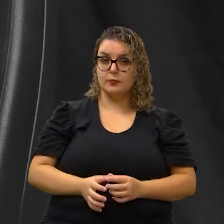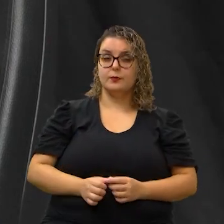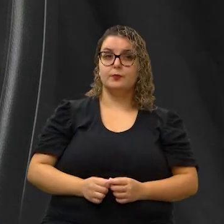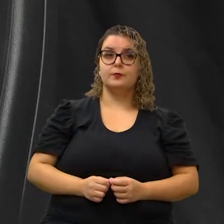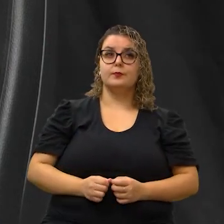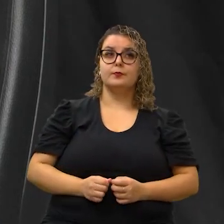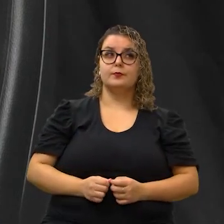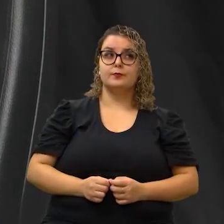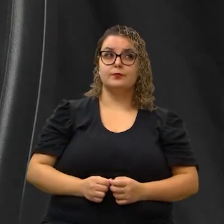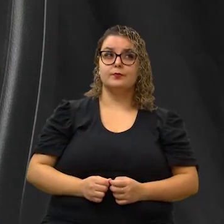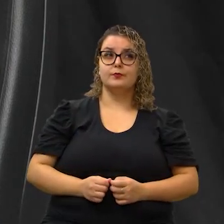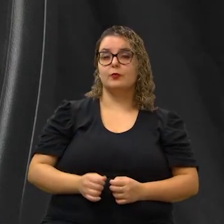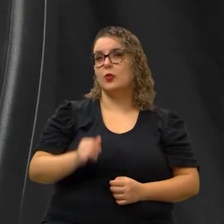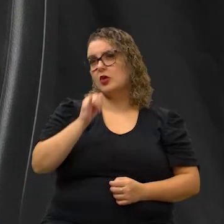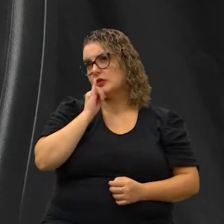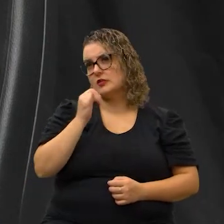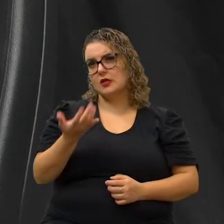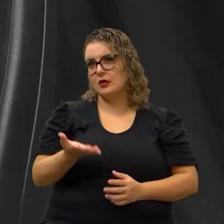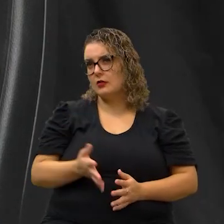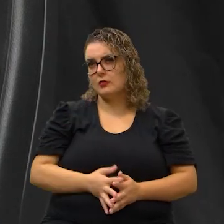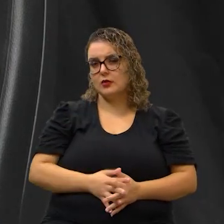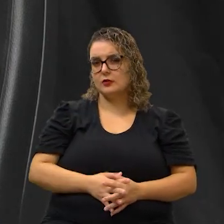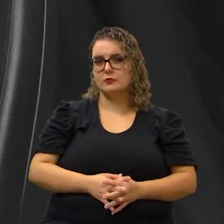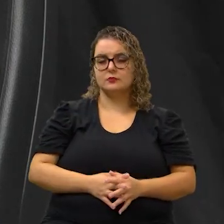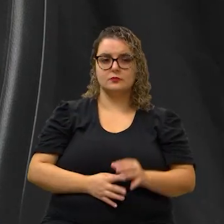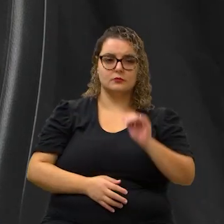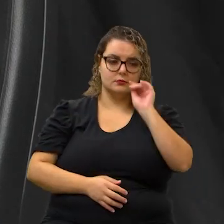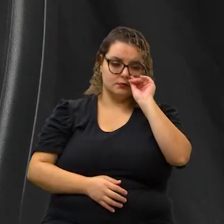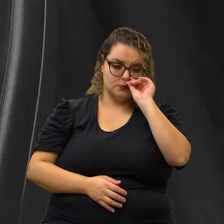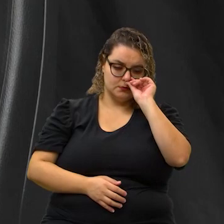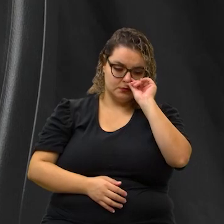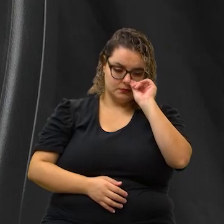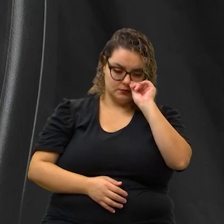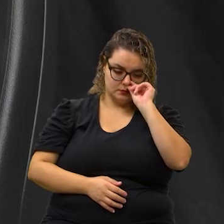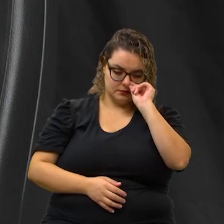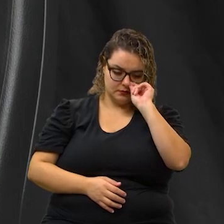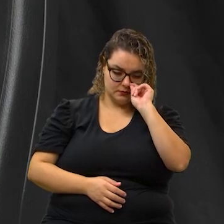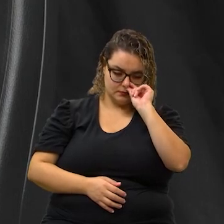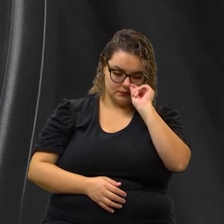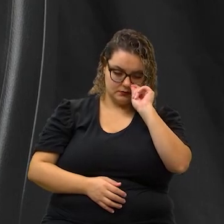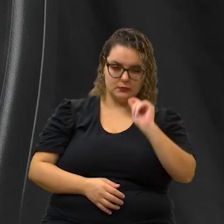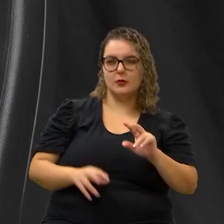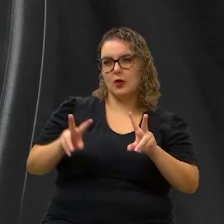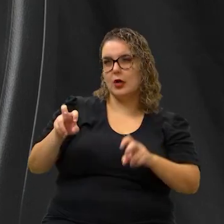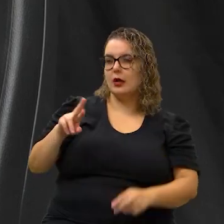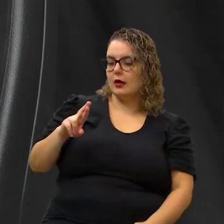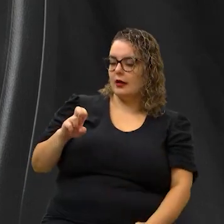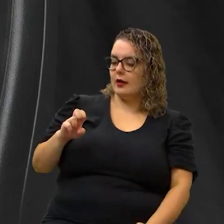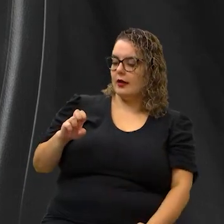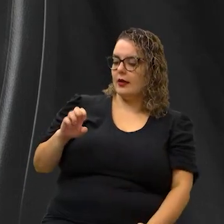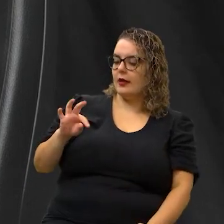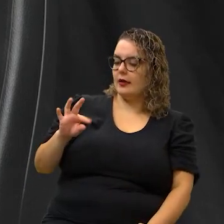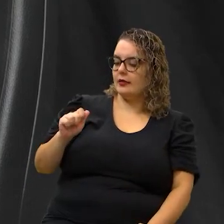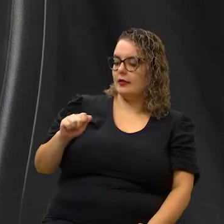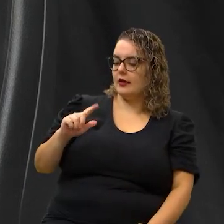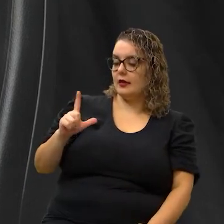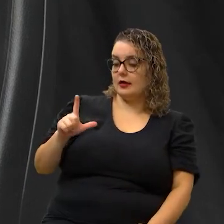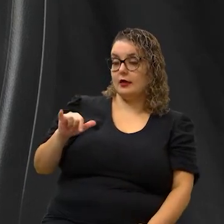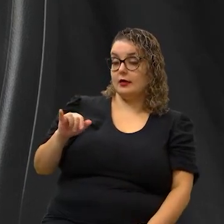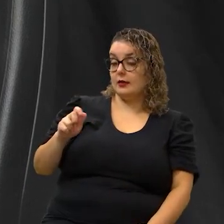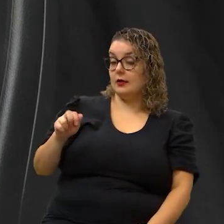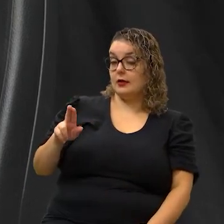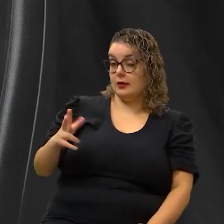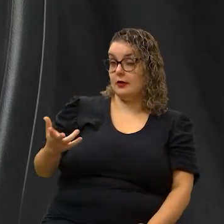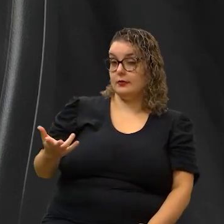nesse debate. Então, por exemplo, como forma de retaliar